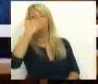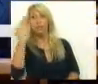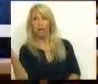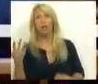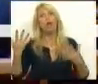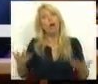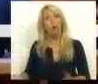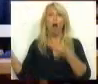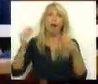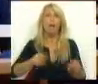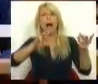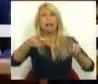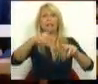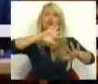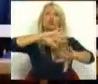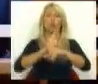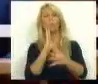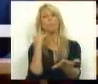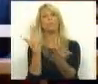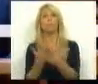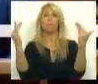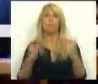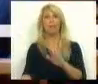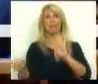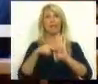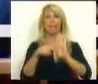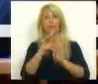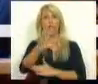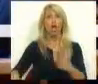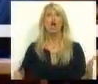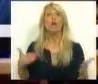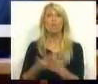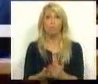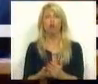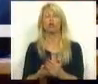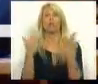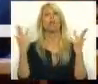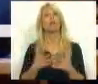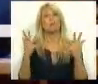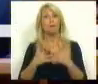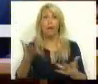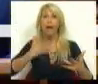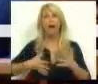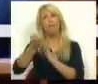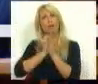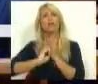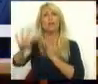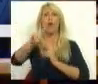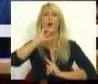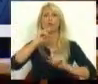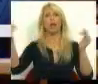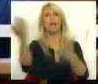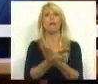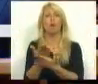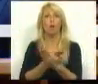justamente para atenuar os efeitos negativos desta proposta orçamental de modo a devolver oportunidades à economia e ao